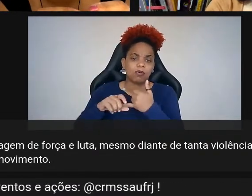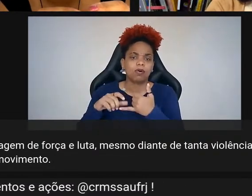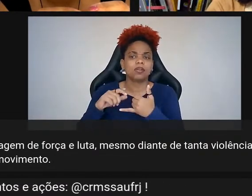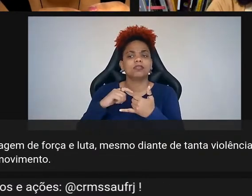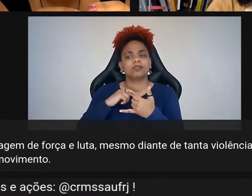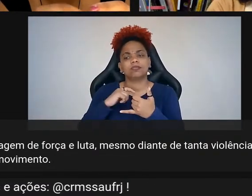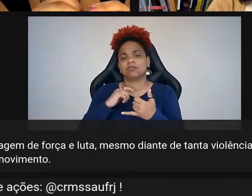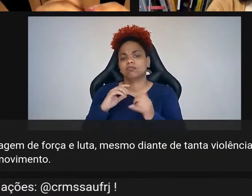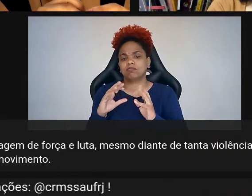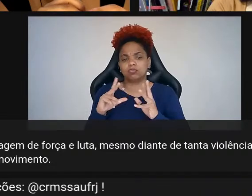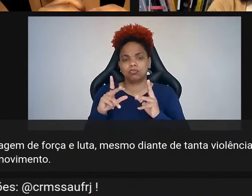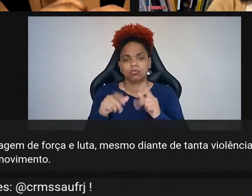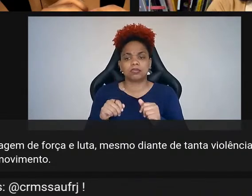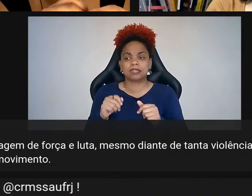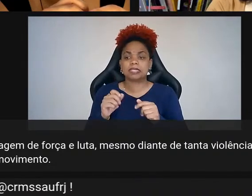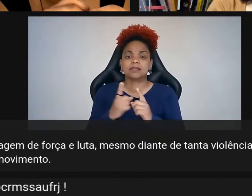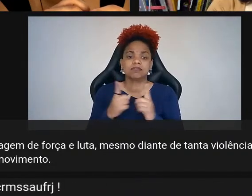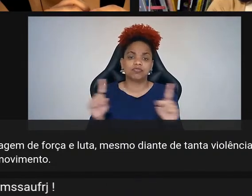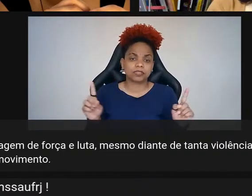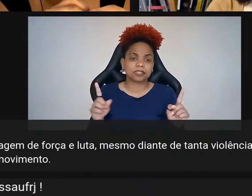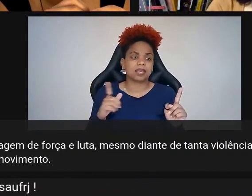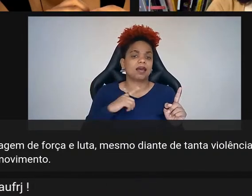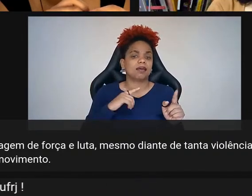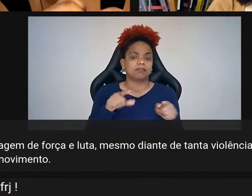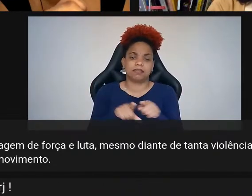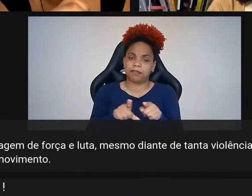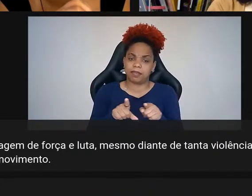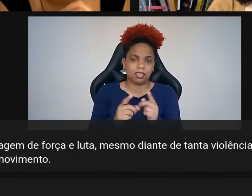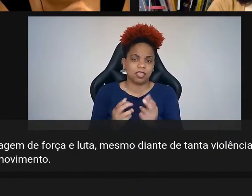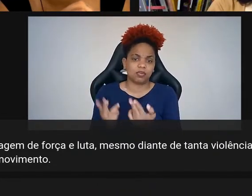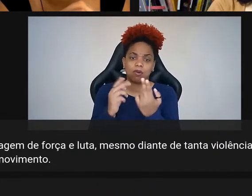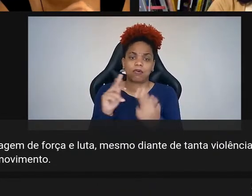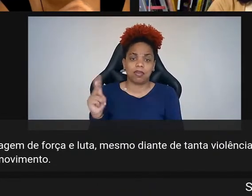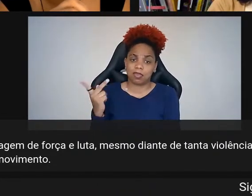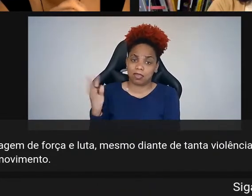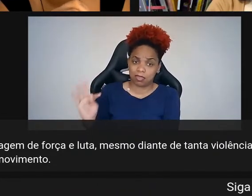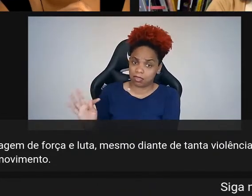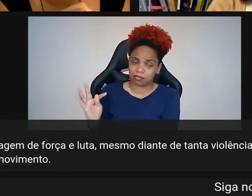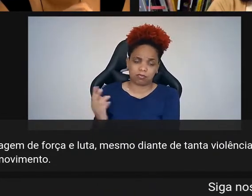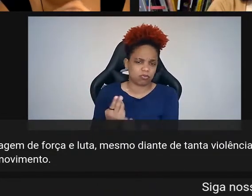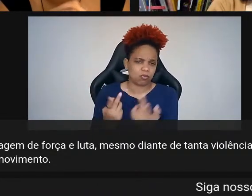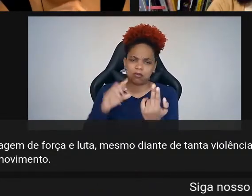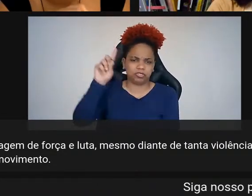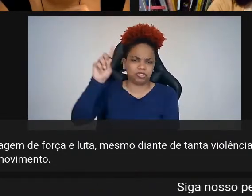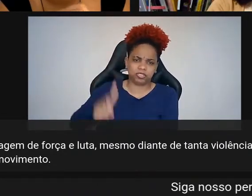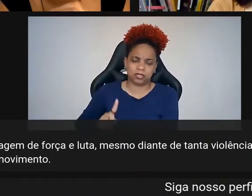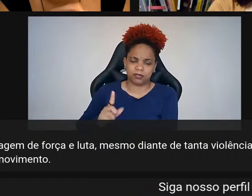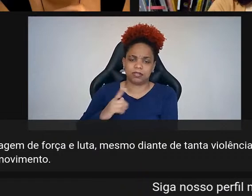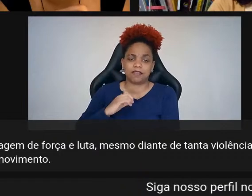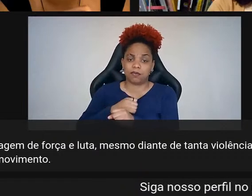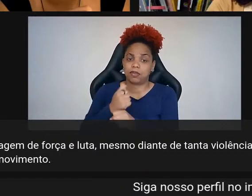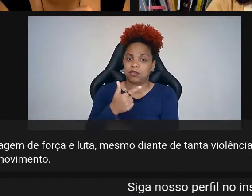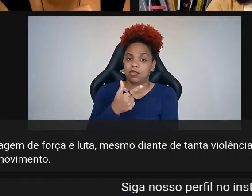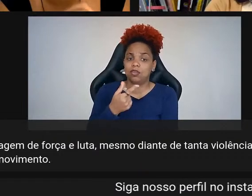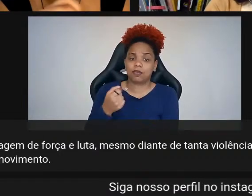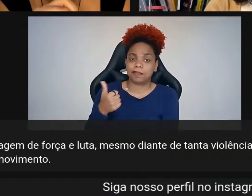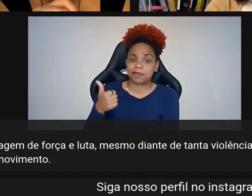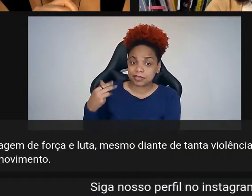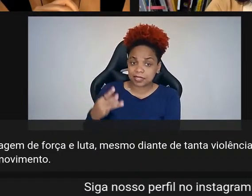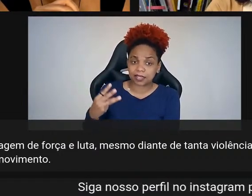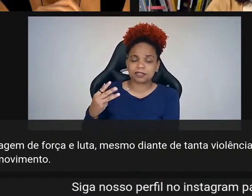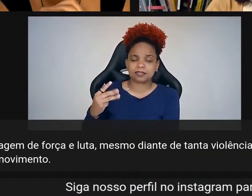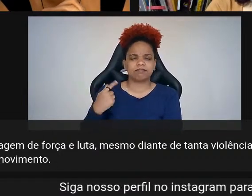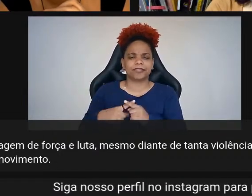de partilha, né, dos bens, como um casamento heterossexual, né? Foi em 2013 que realmente.